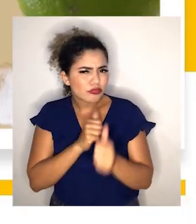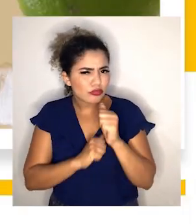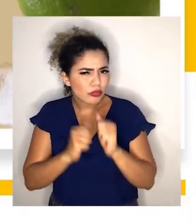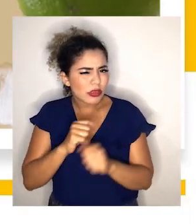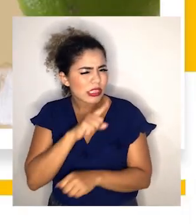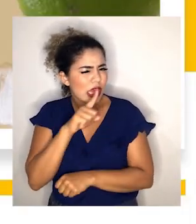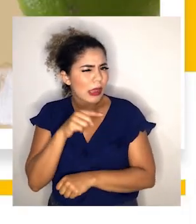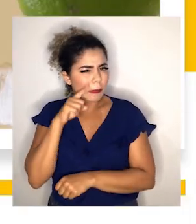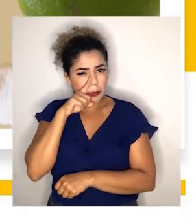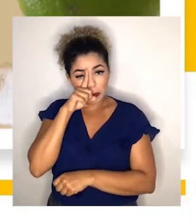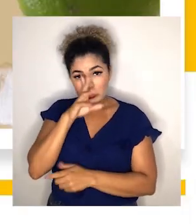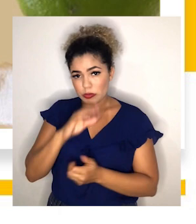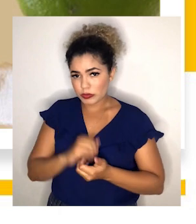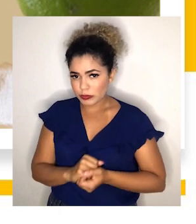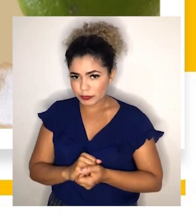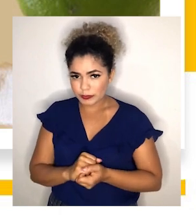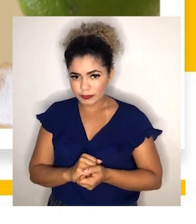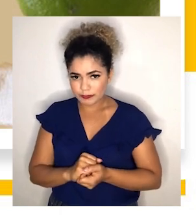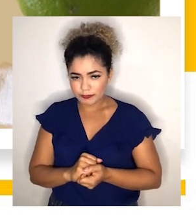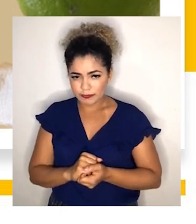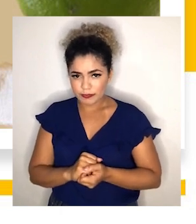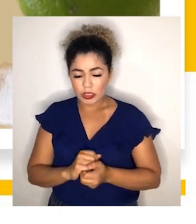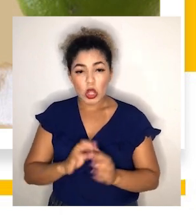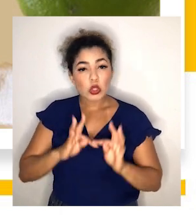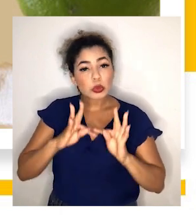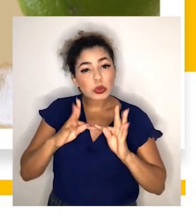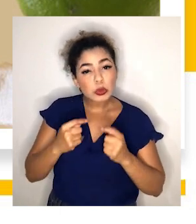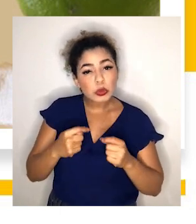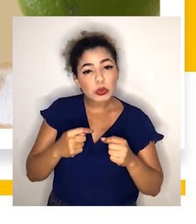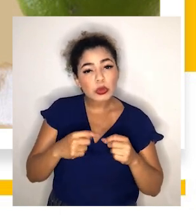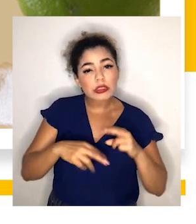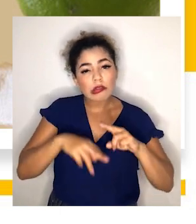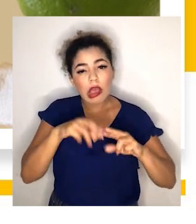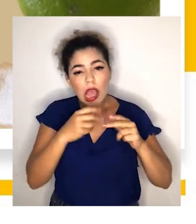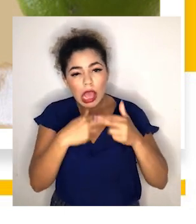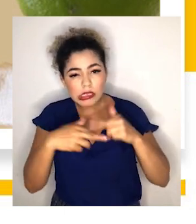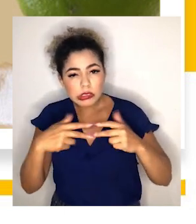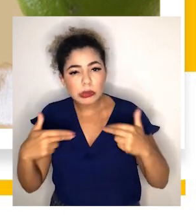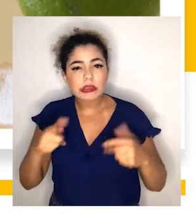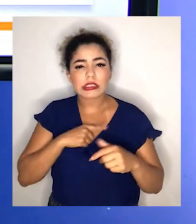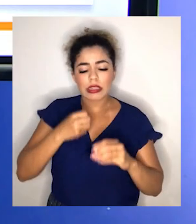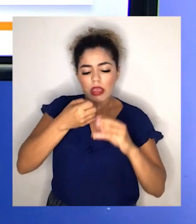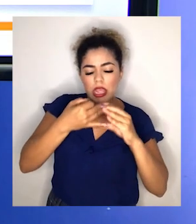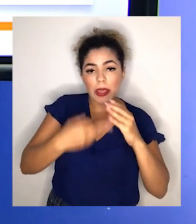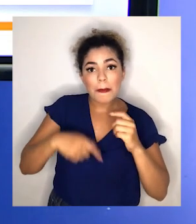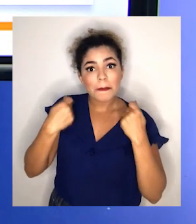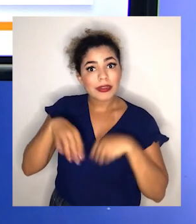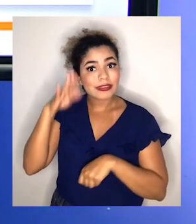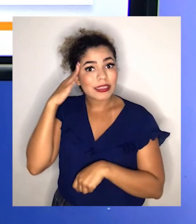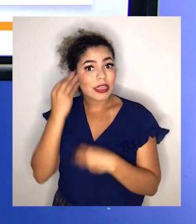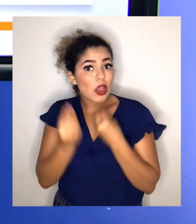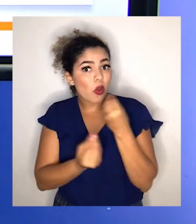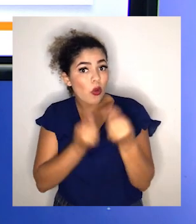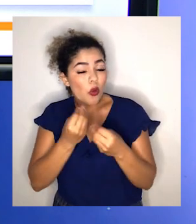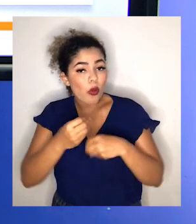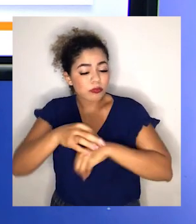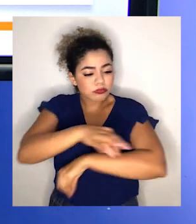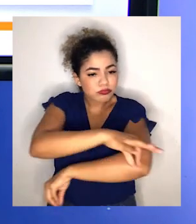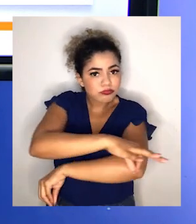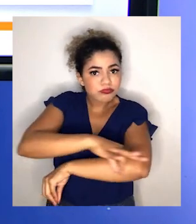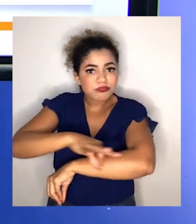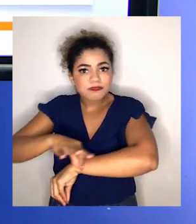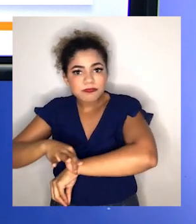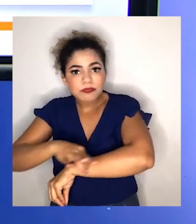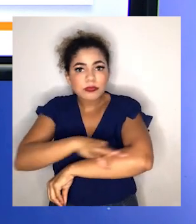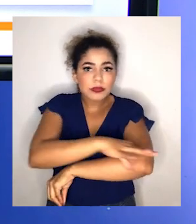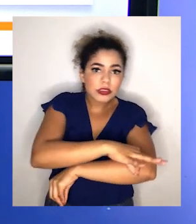Não é perigoso? Portanto, todos os produtos têm as suas características. E precisamos entender que há formas de se medir